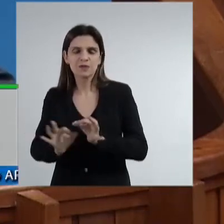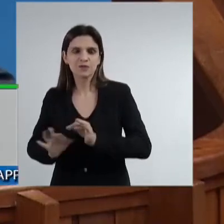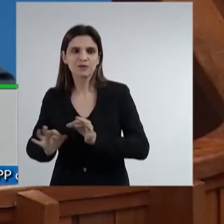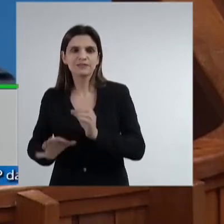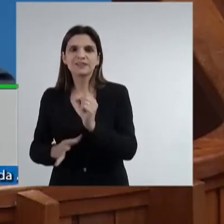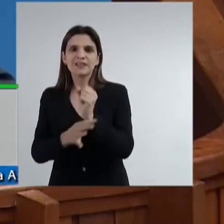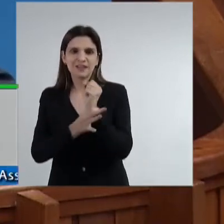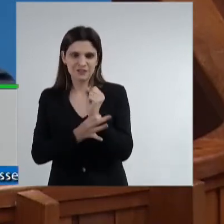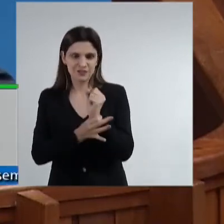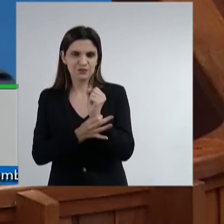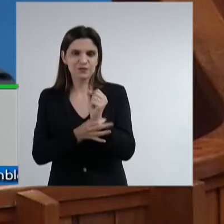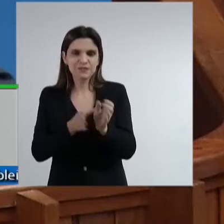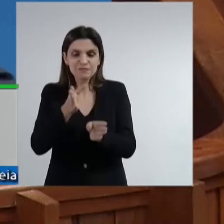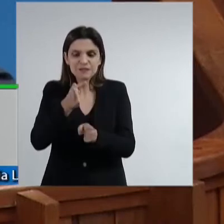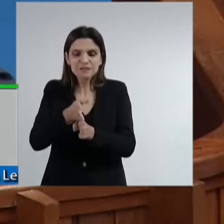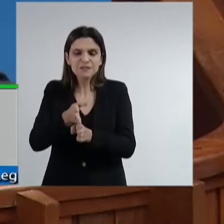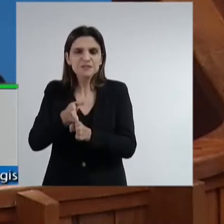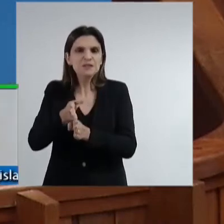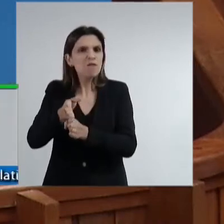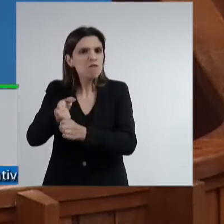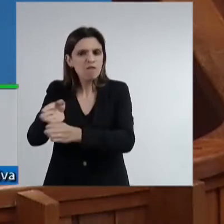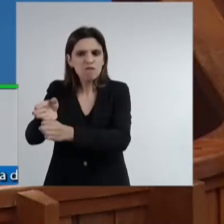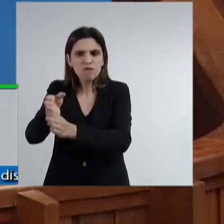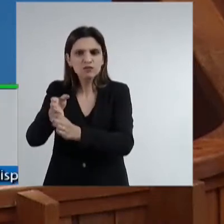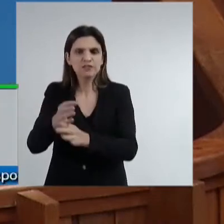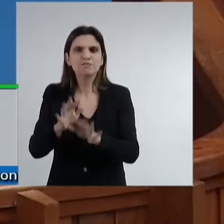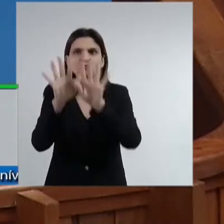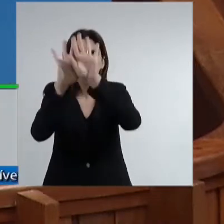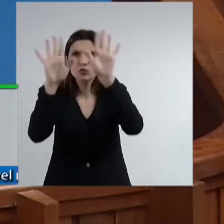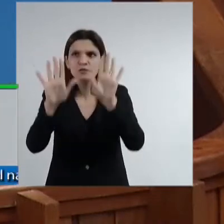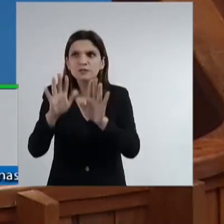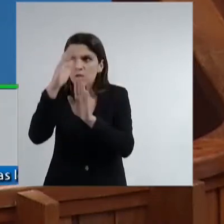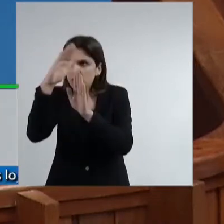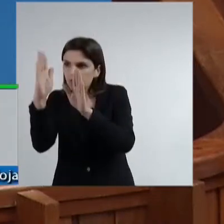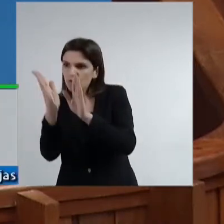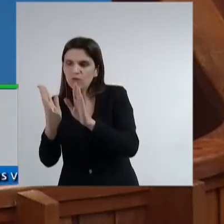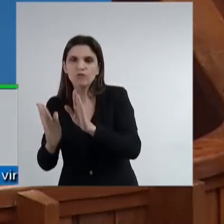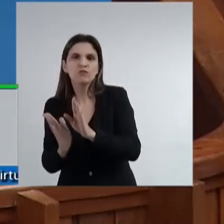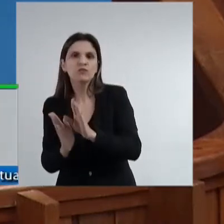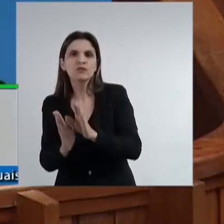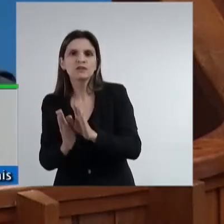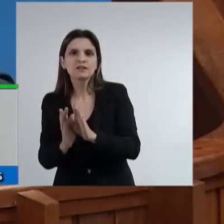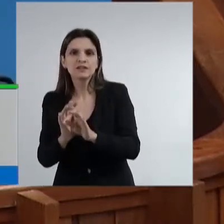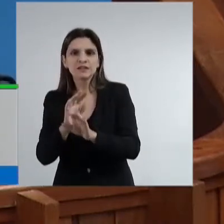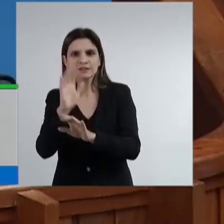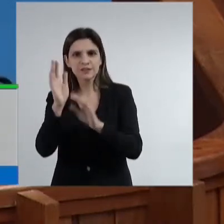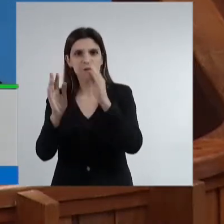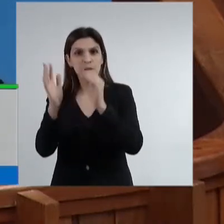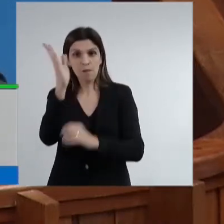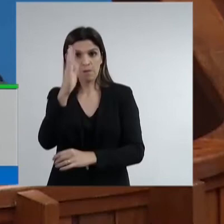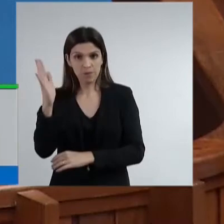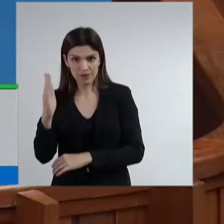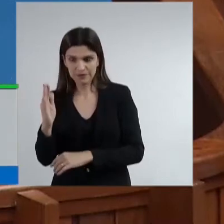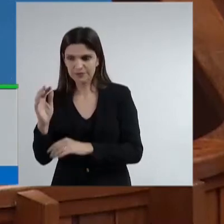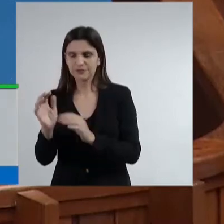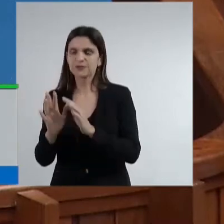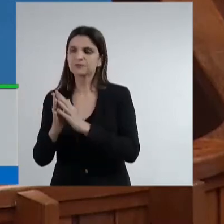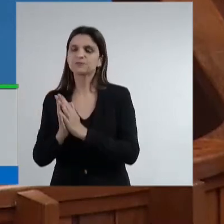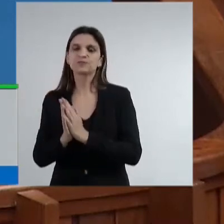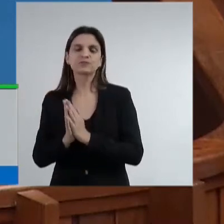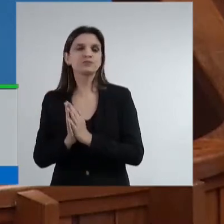nas nossas fronteiras. 8 milhões de reais do SUSP, Sistema